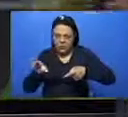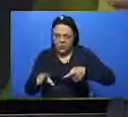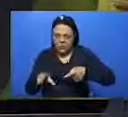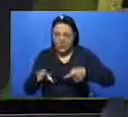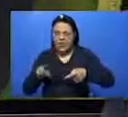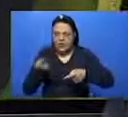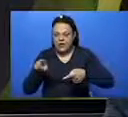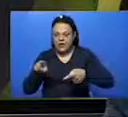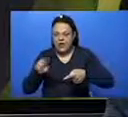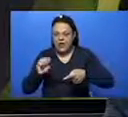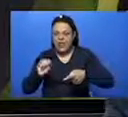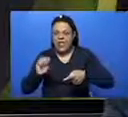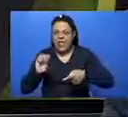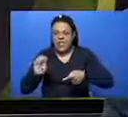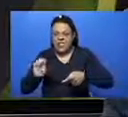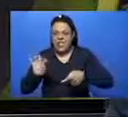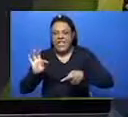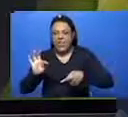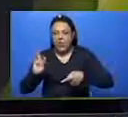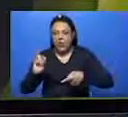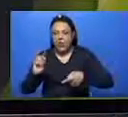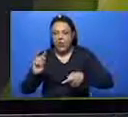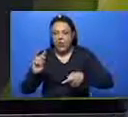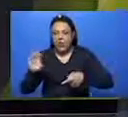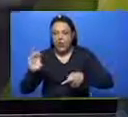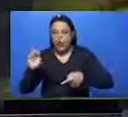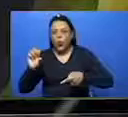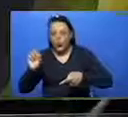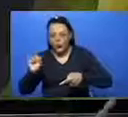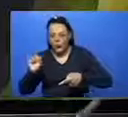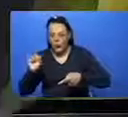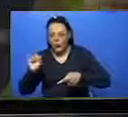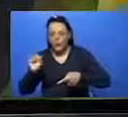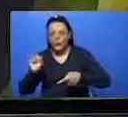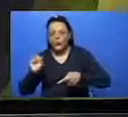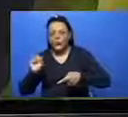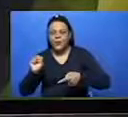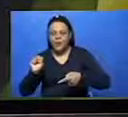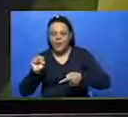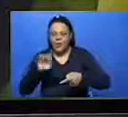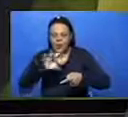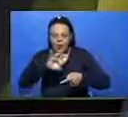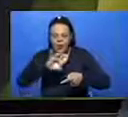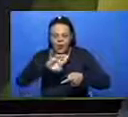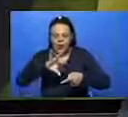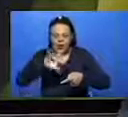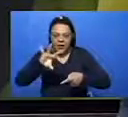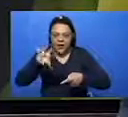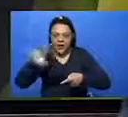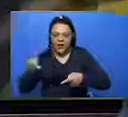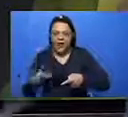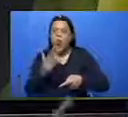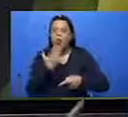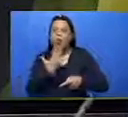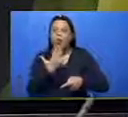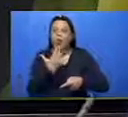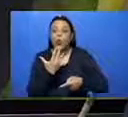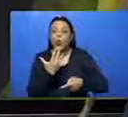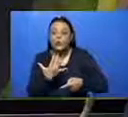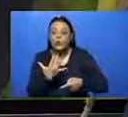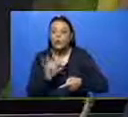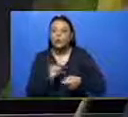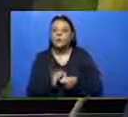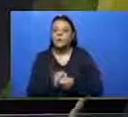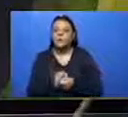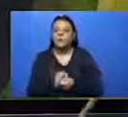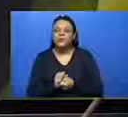pouco, são cada setor ali, ó, pintado de uma corzinha, e